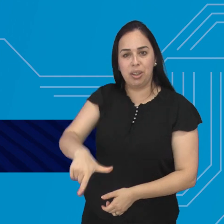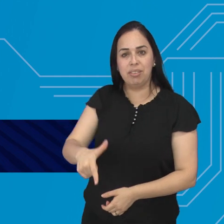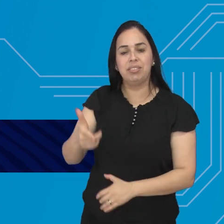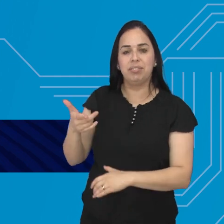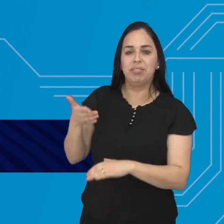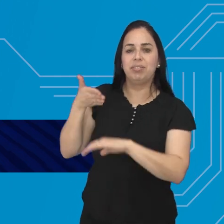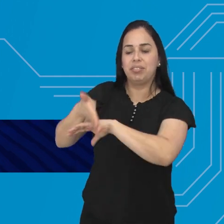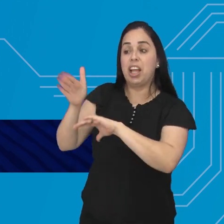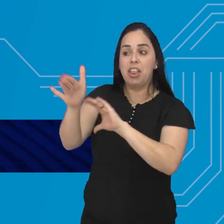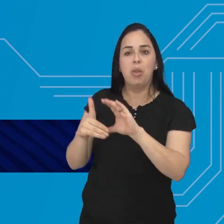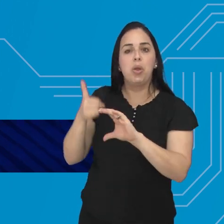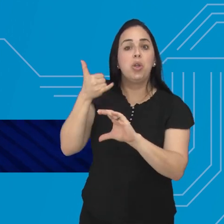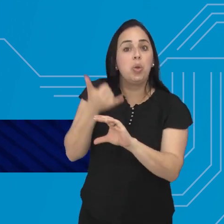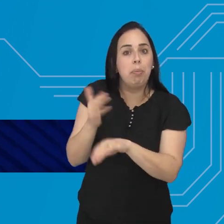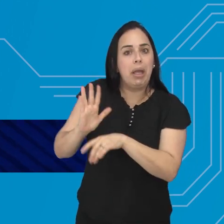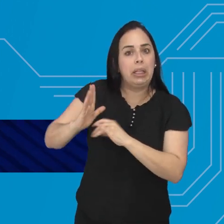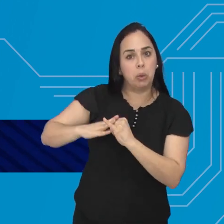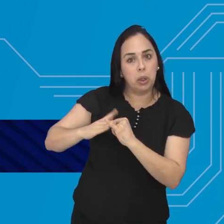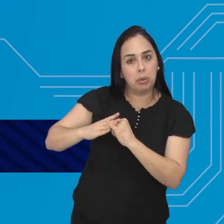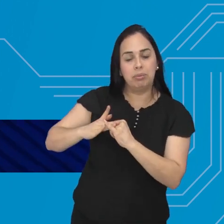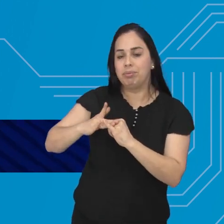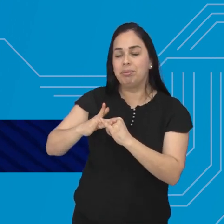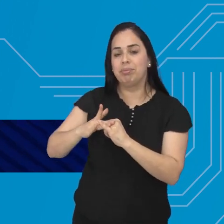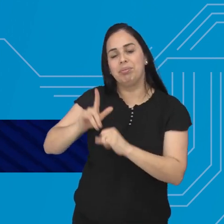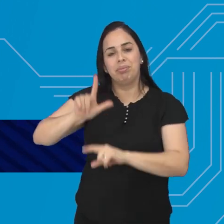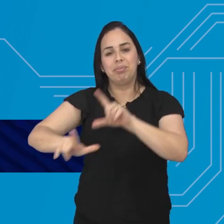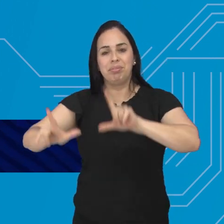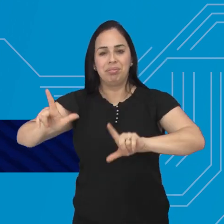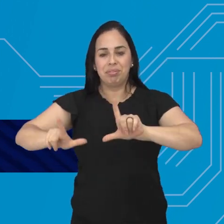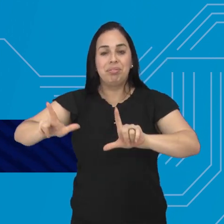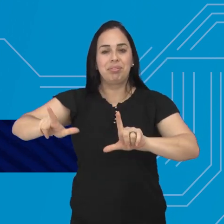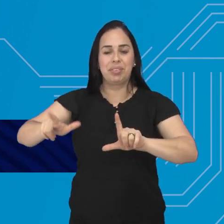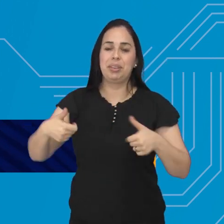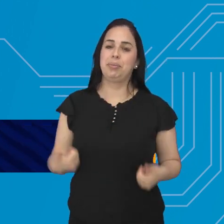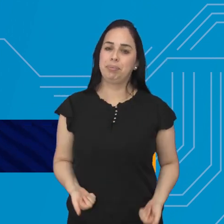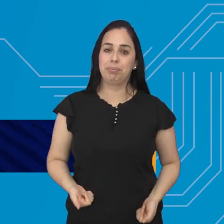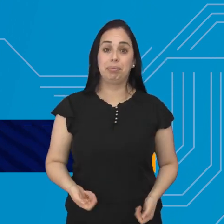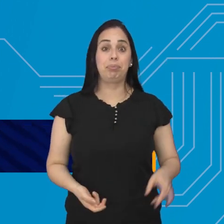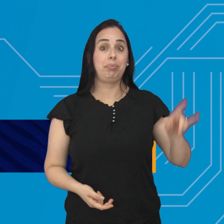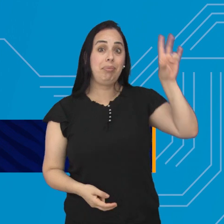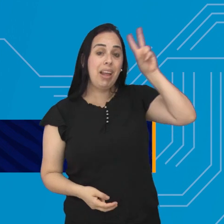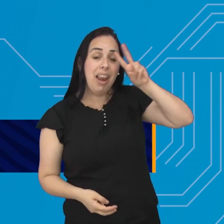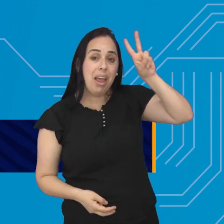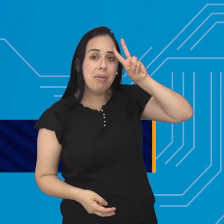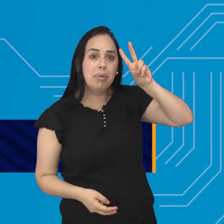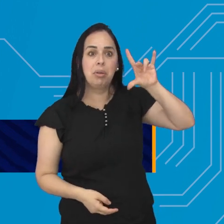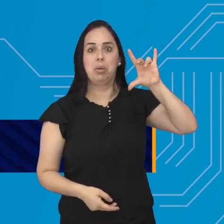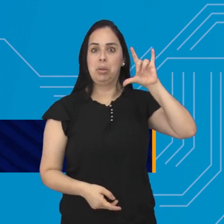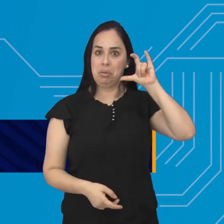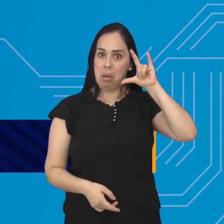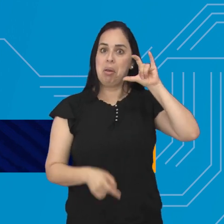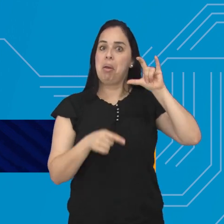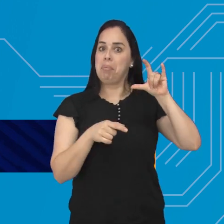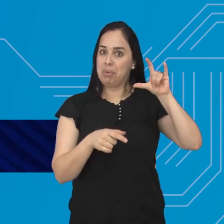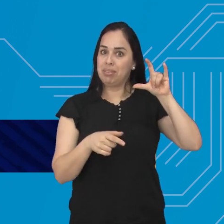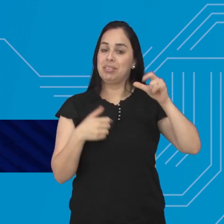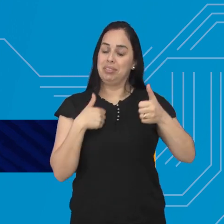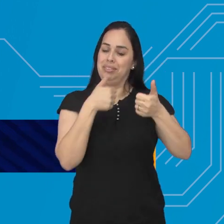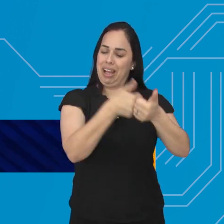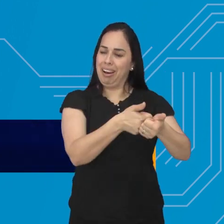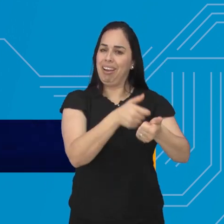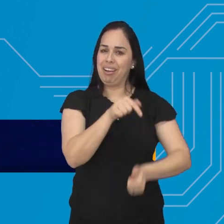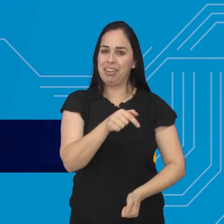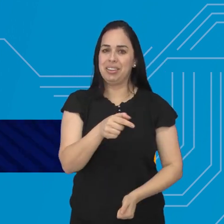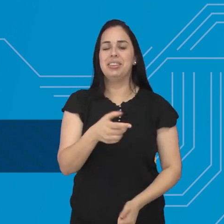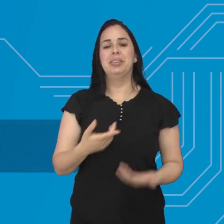só acessar a nossa página no YouTube, TV Câmara SJC. Lembrando que também estamos no Instagram, então segue a